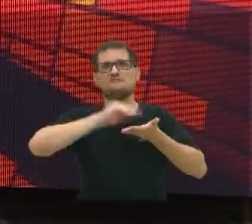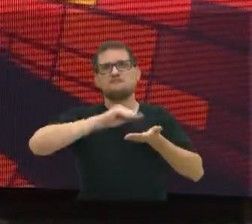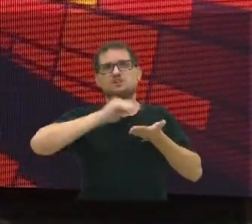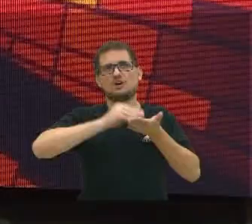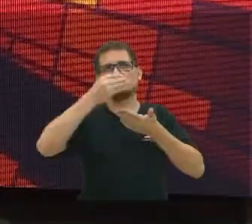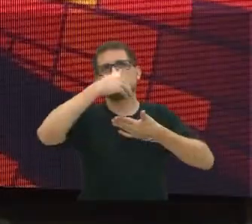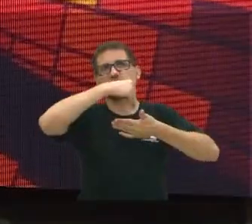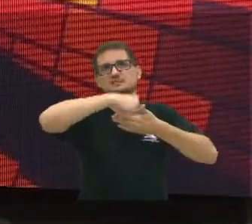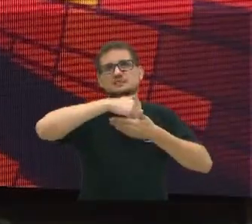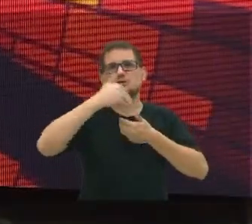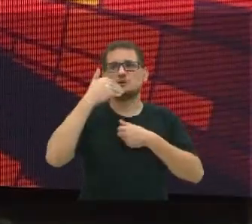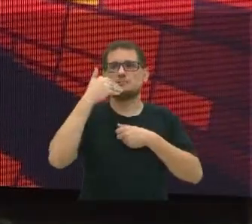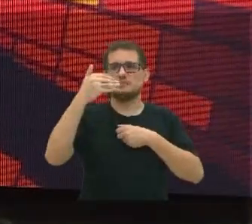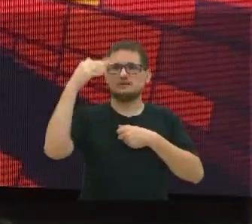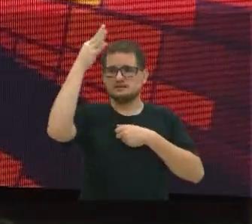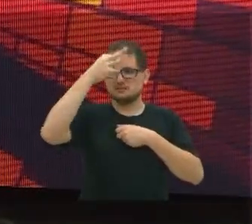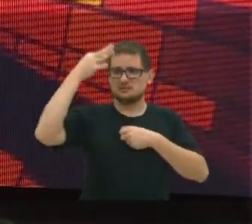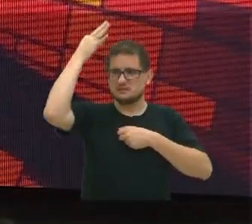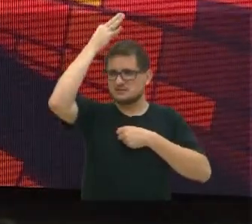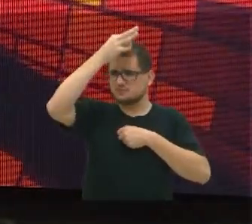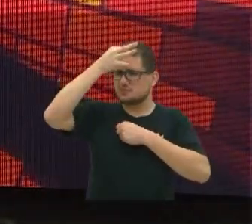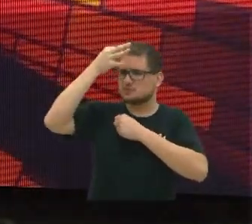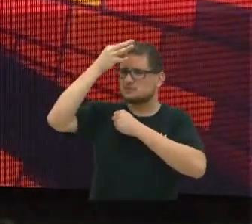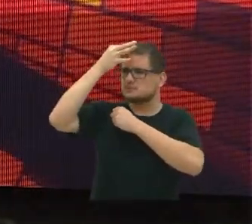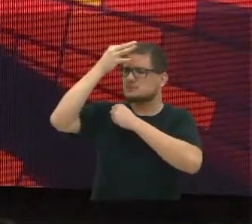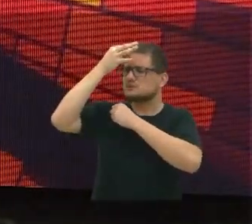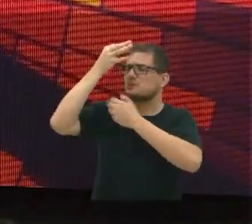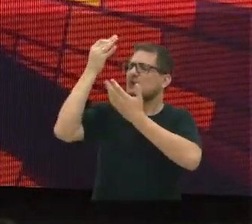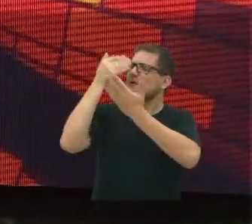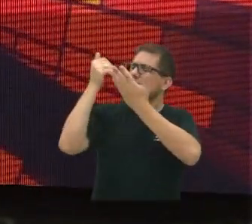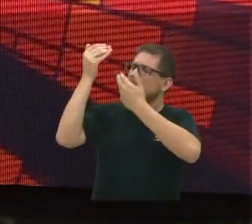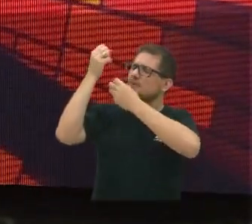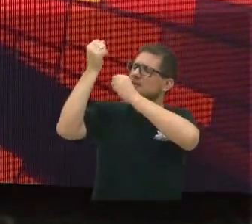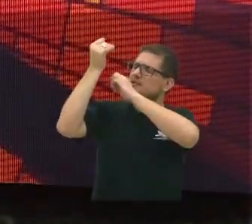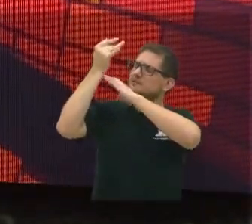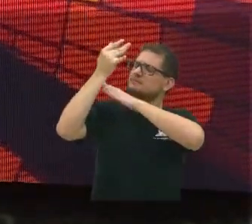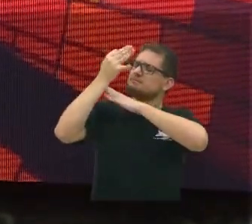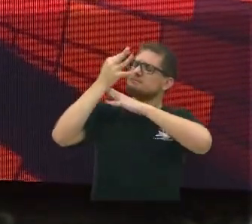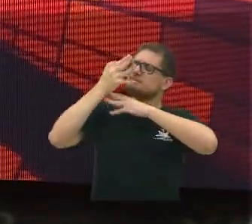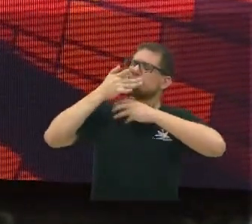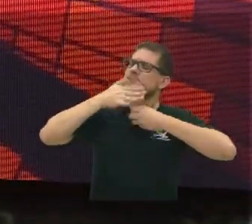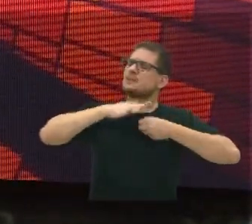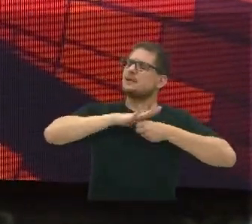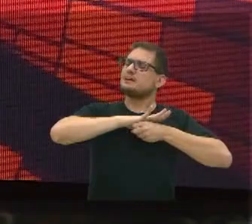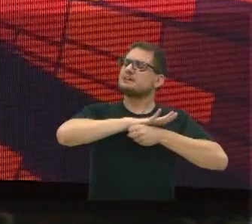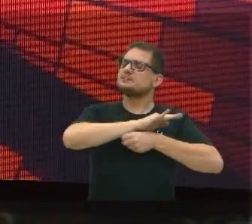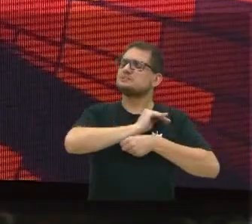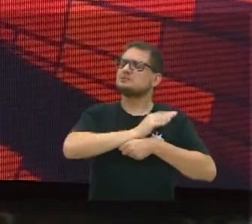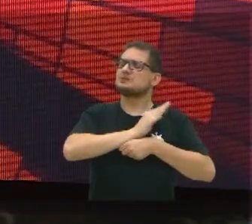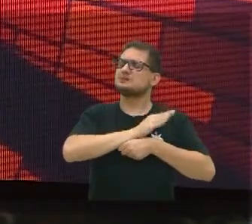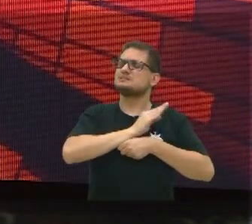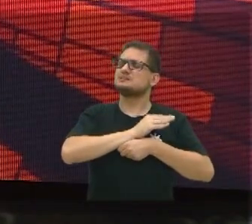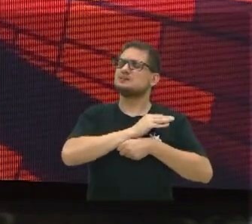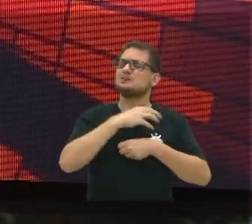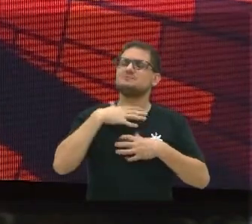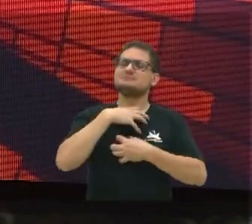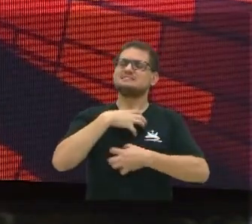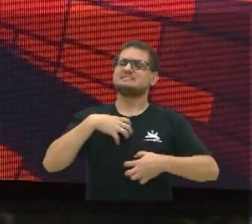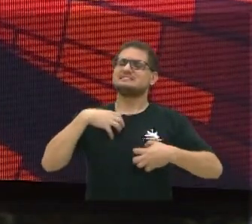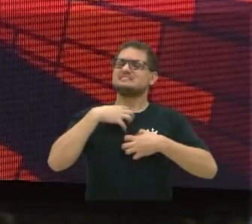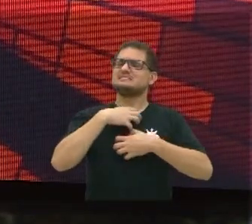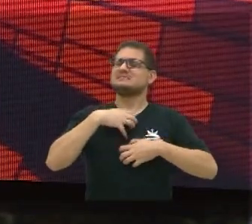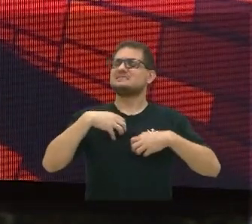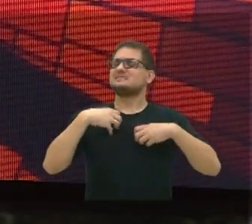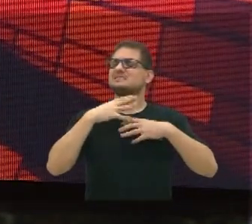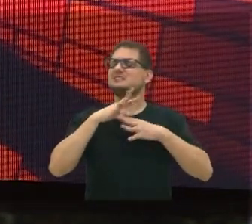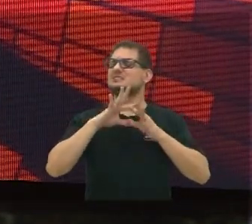preencha. Preencha minha depressão. Preencha o vazio da minha angústia, da minha